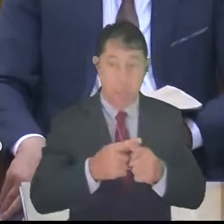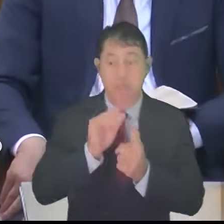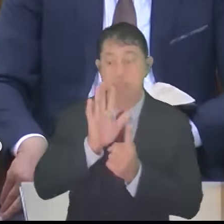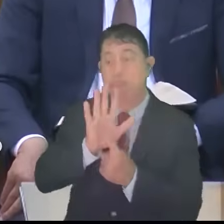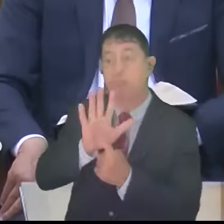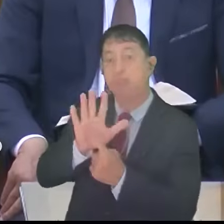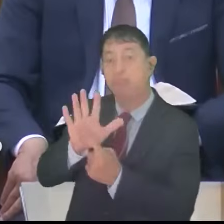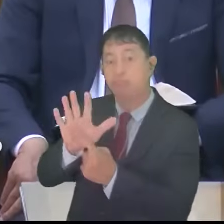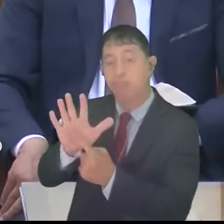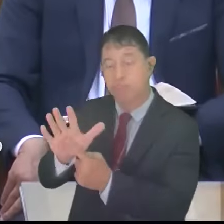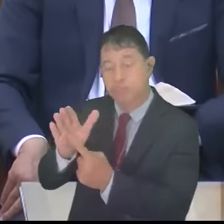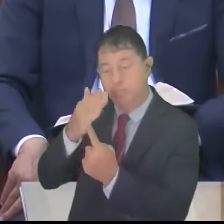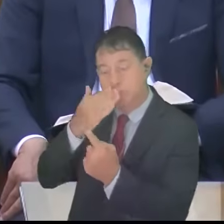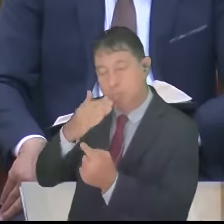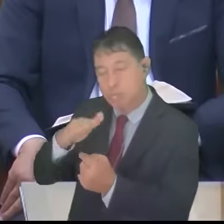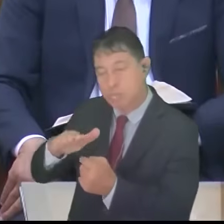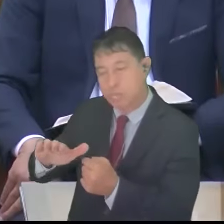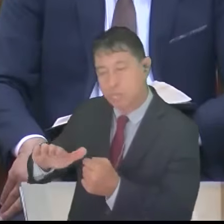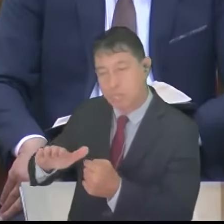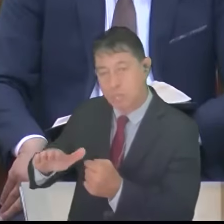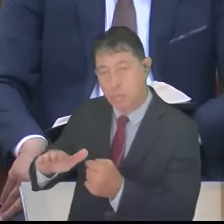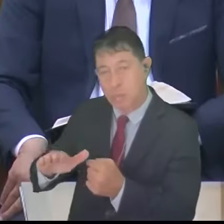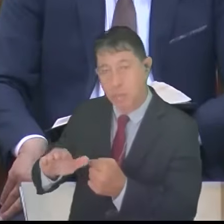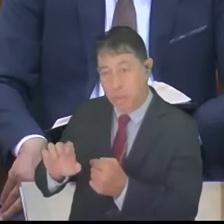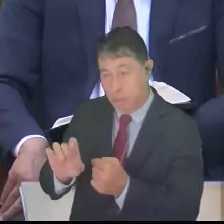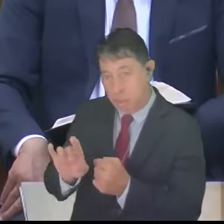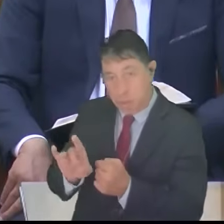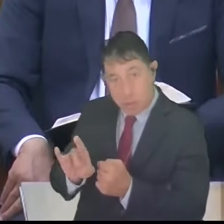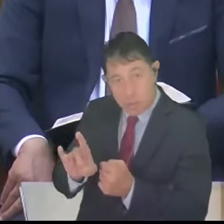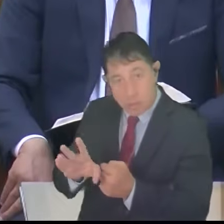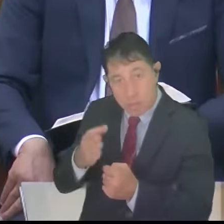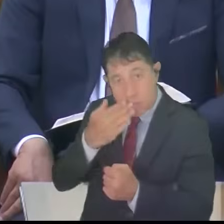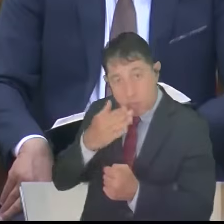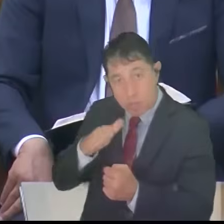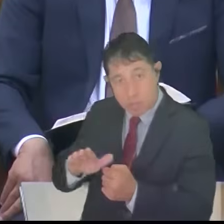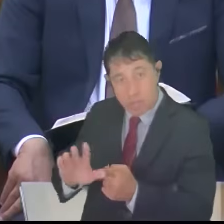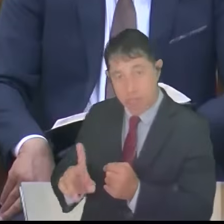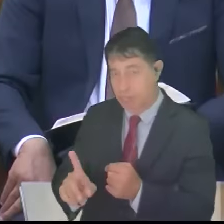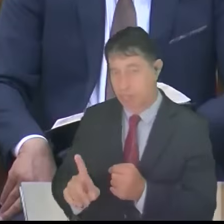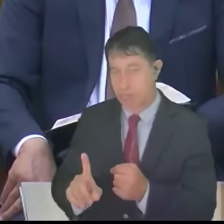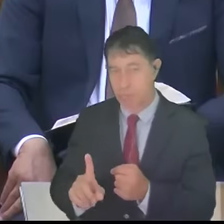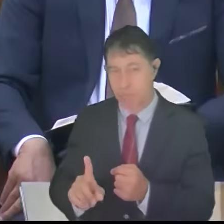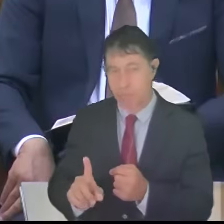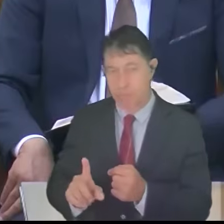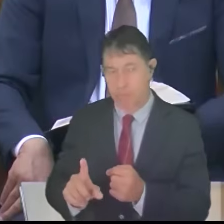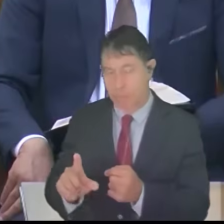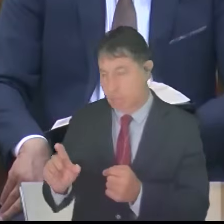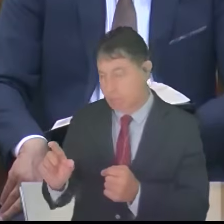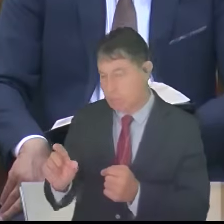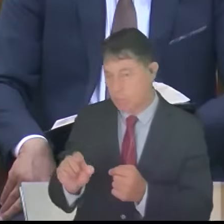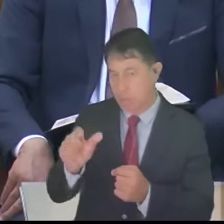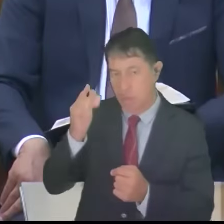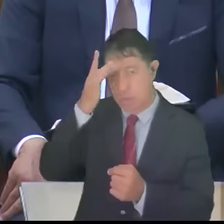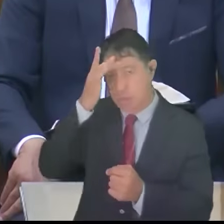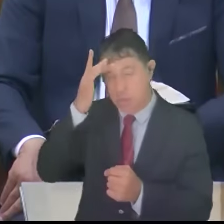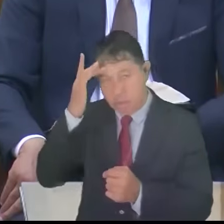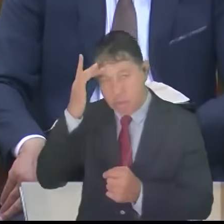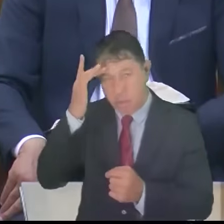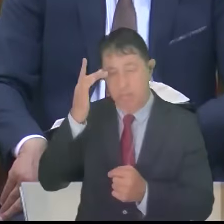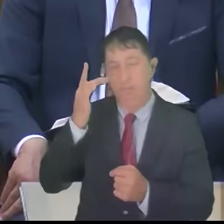os pequeninos não são as criancinhas no sentido literal. Os pequeninos aqui, irmãos, eles